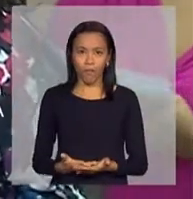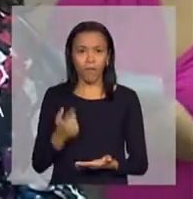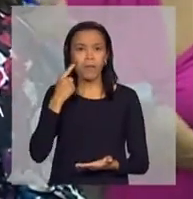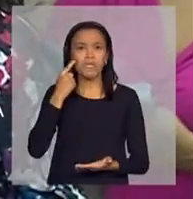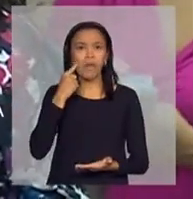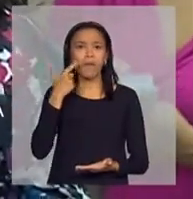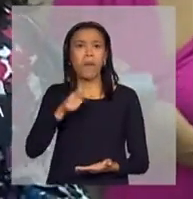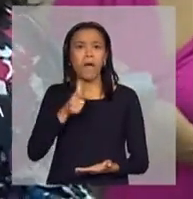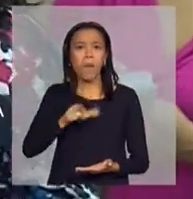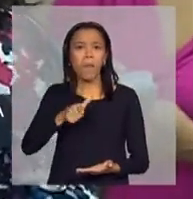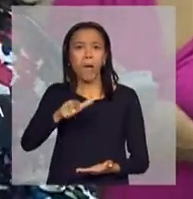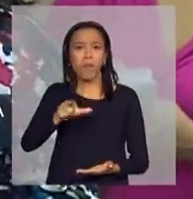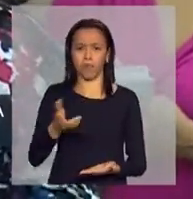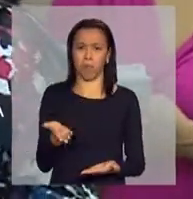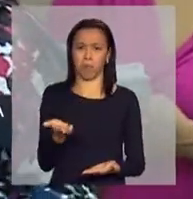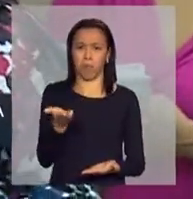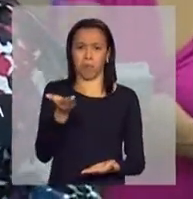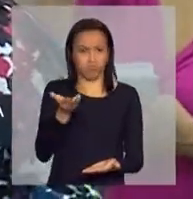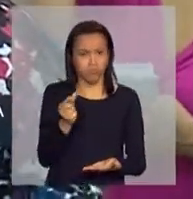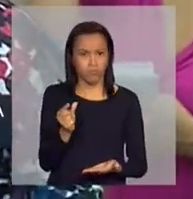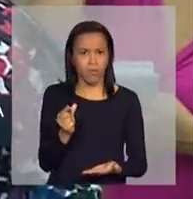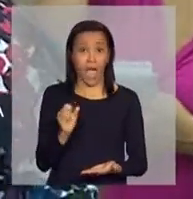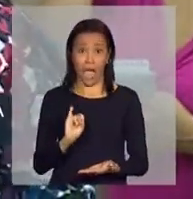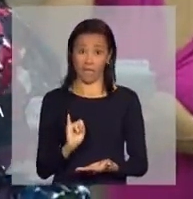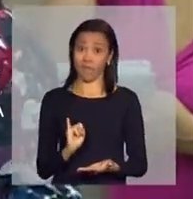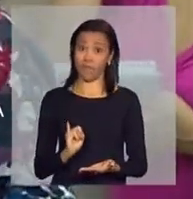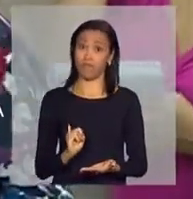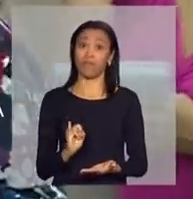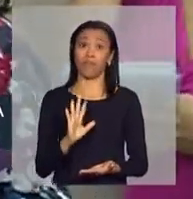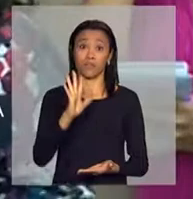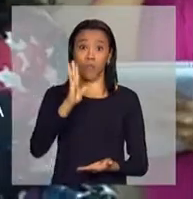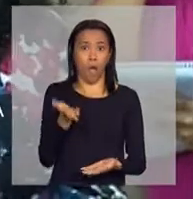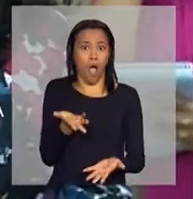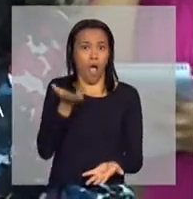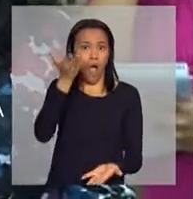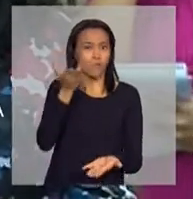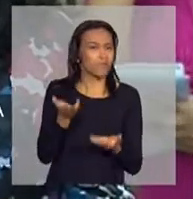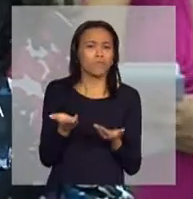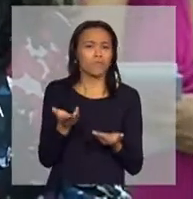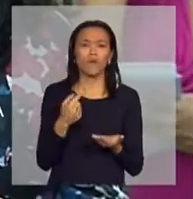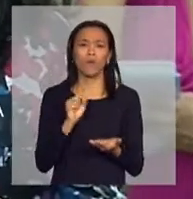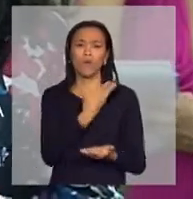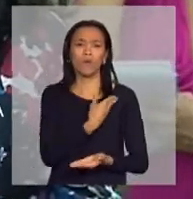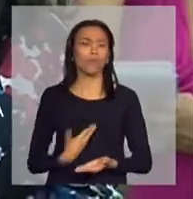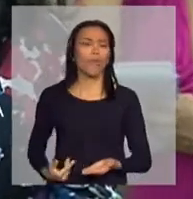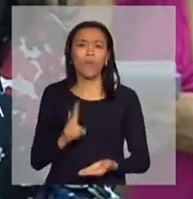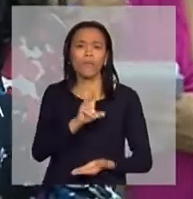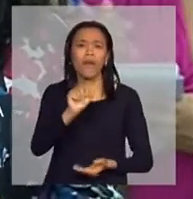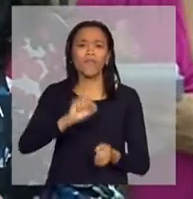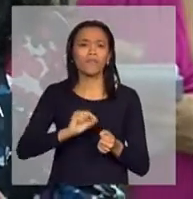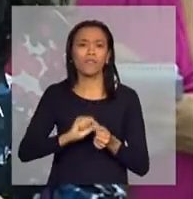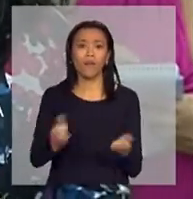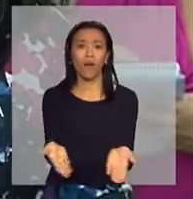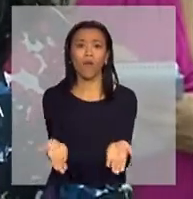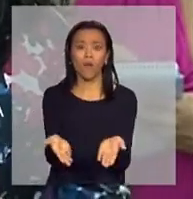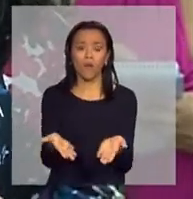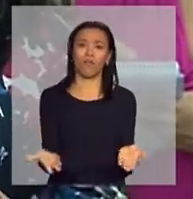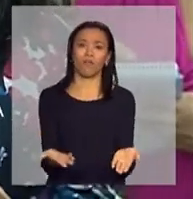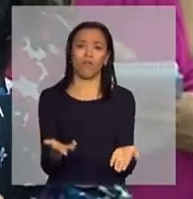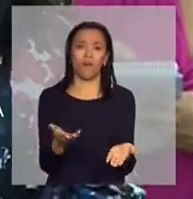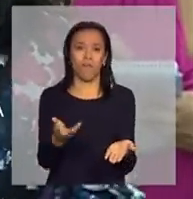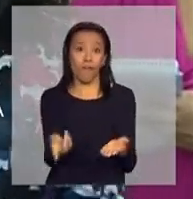a gente tá aí com crescimento que se mostra abaixo inflação alta queria pedir para o senhor o que que o governo vai fazer agora para